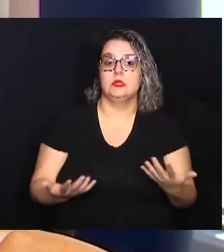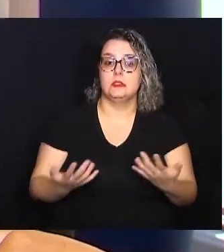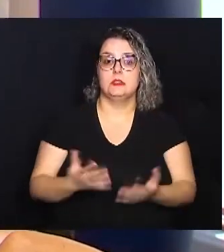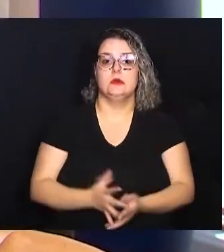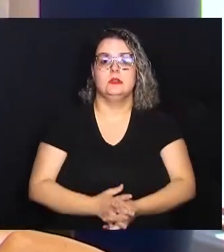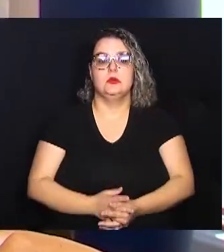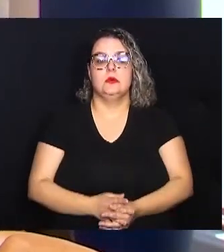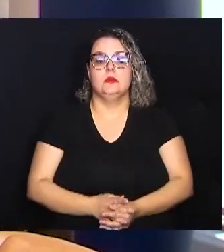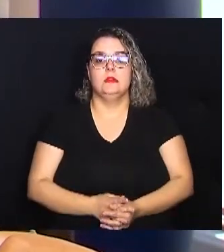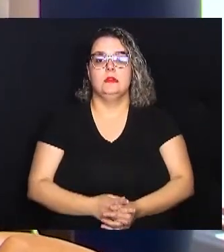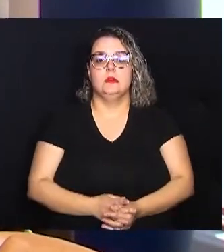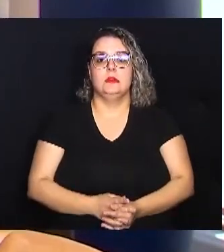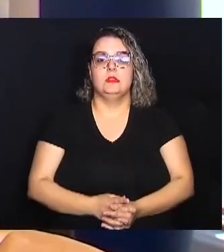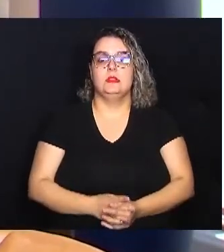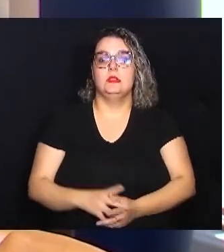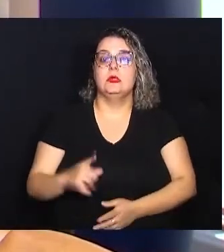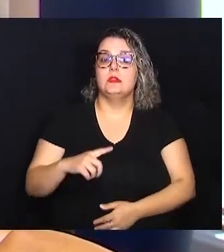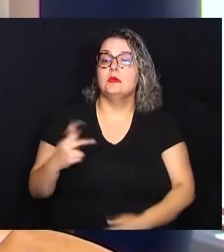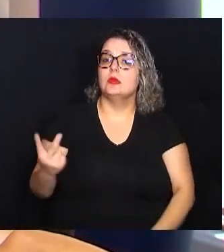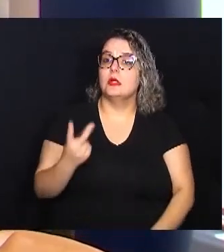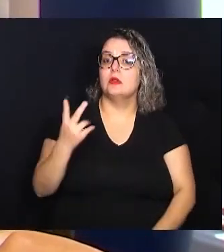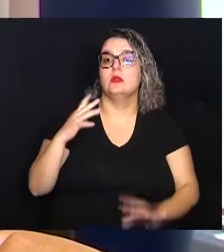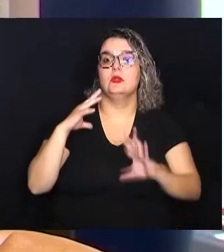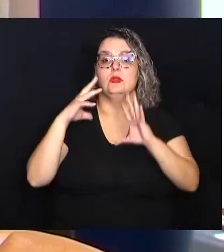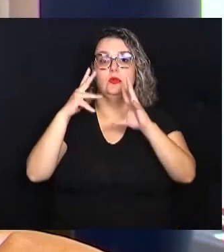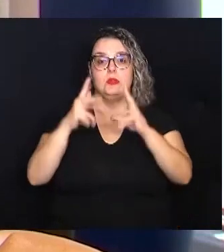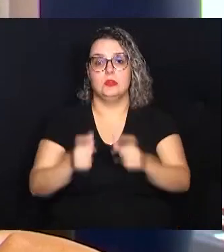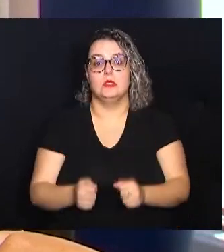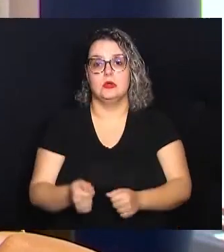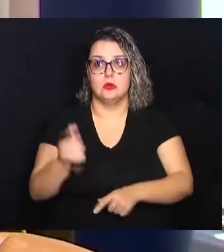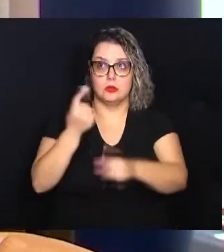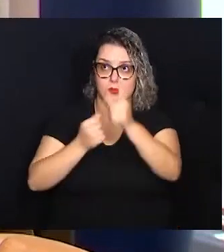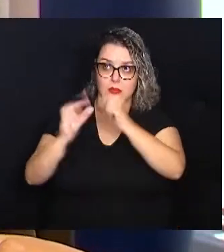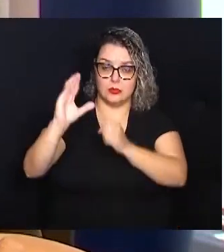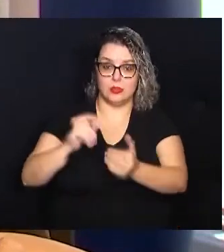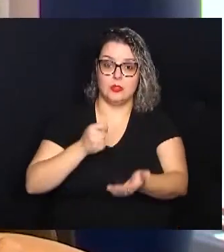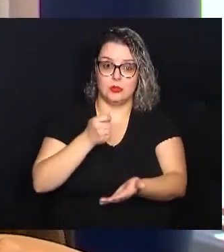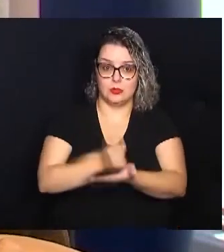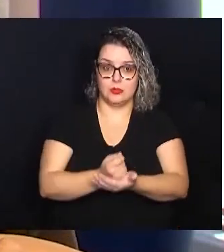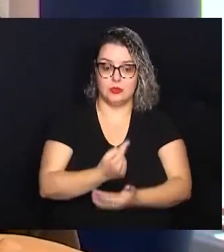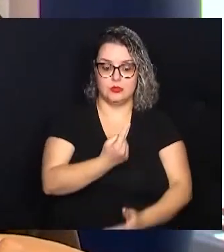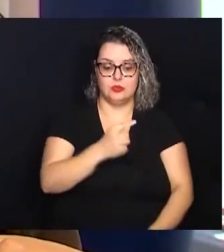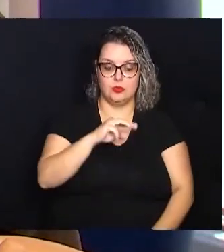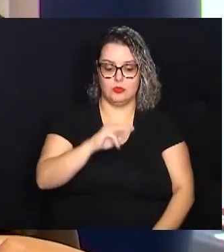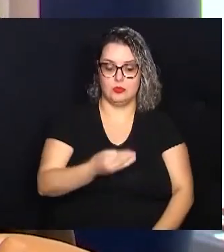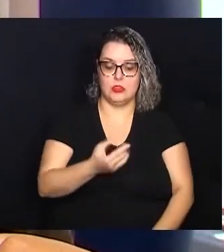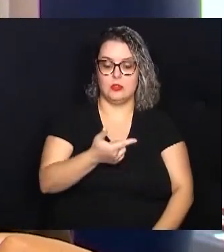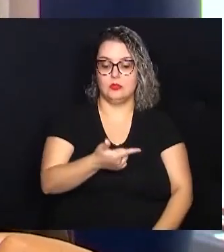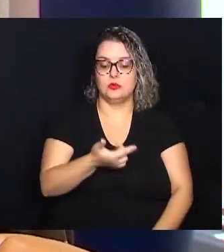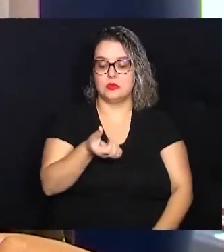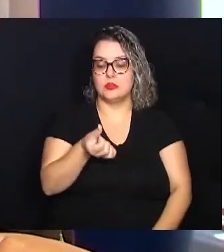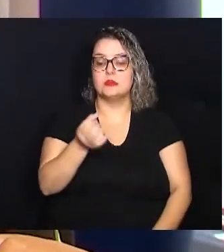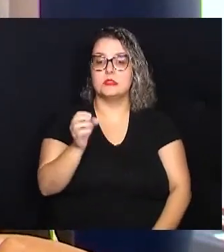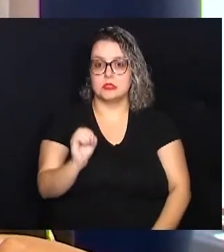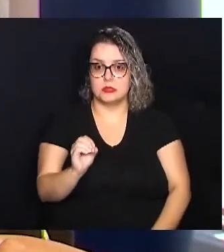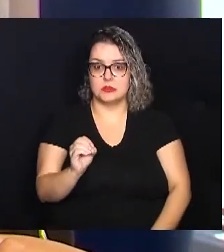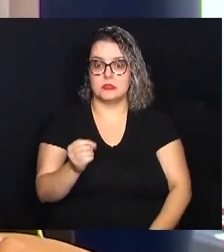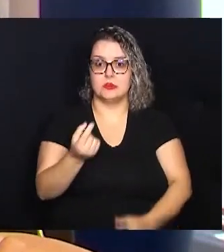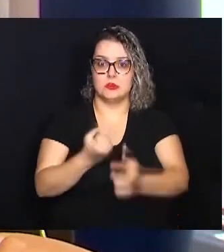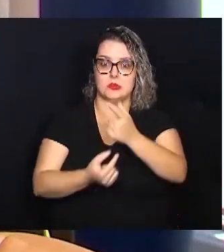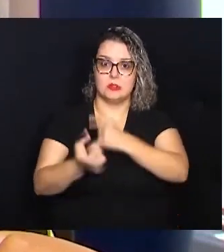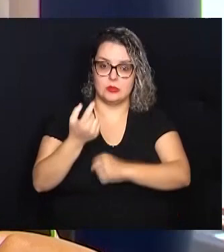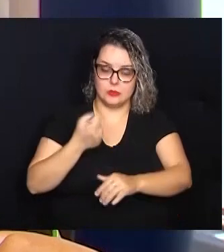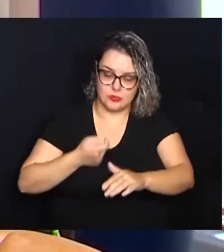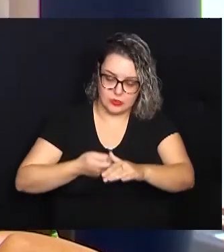logo peguei o valor total da emenda, né, que era o necessário, de R$ 1.260.000, e encaminhei o